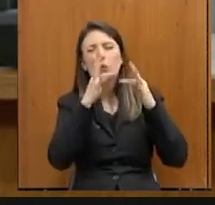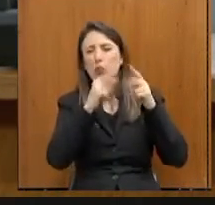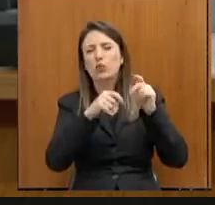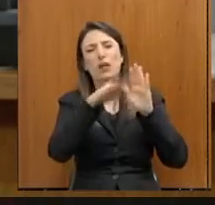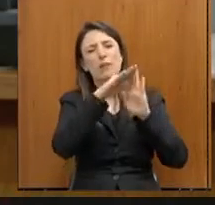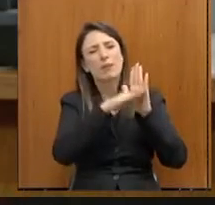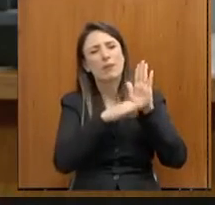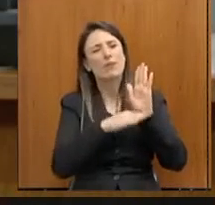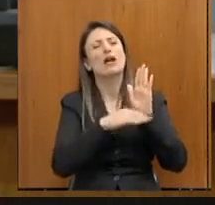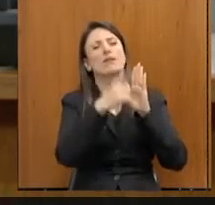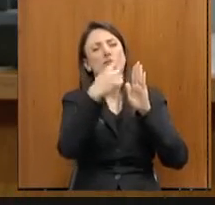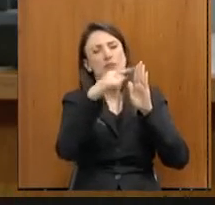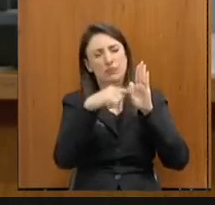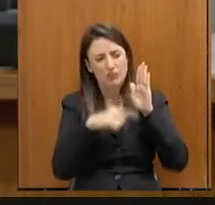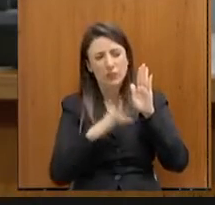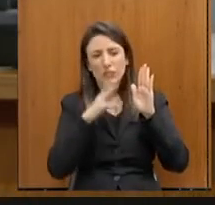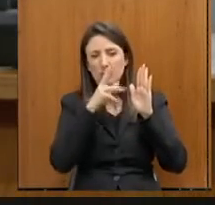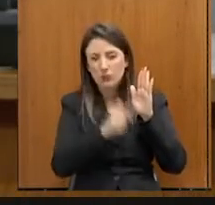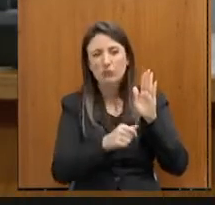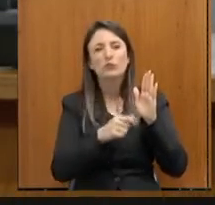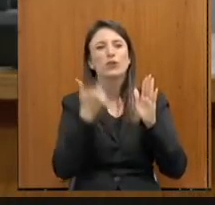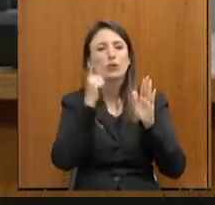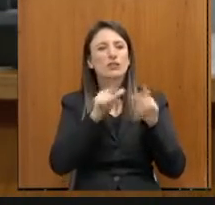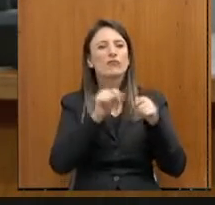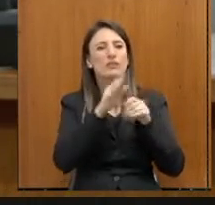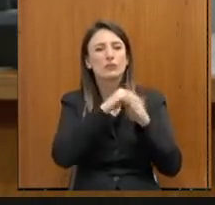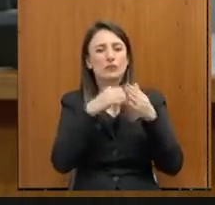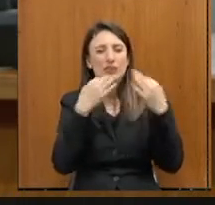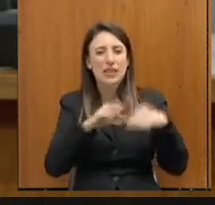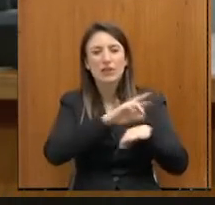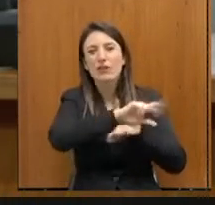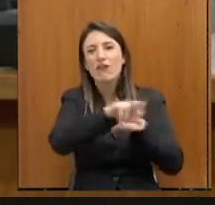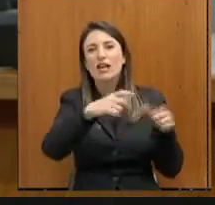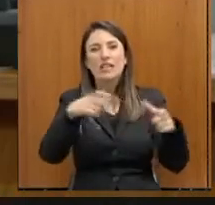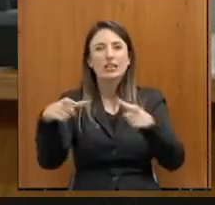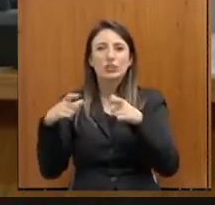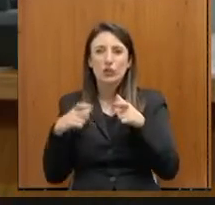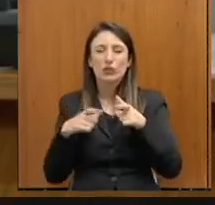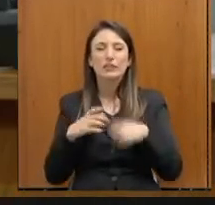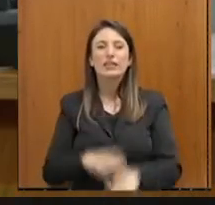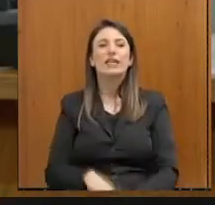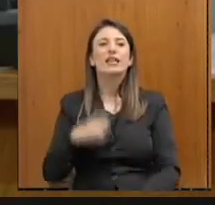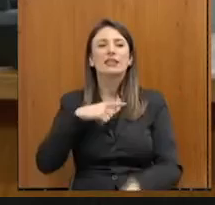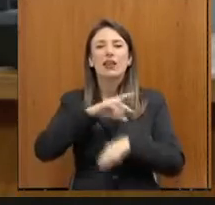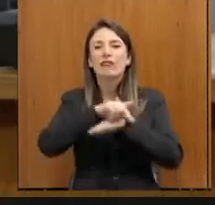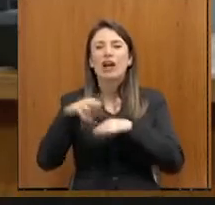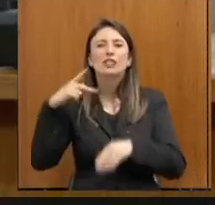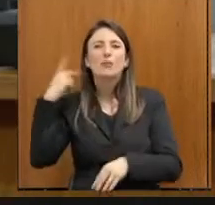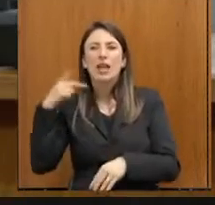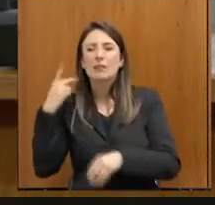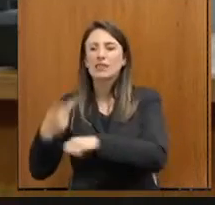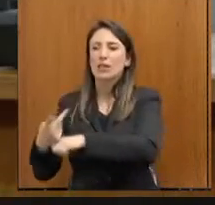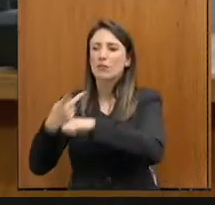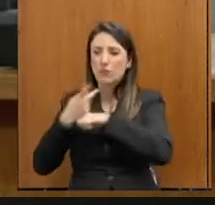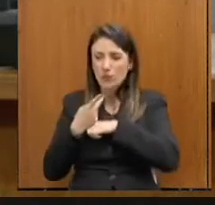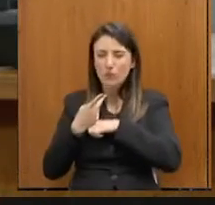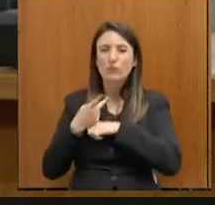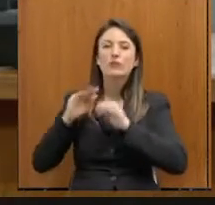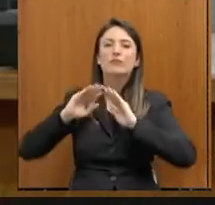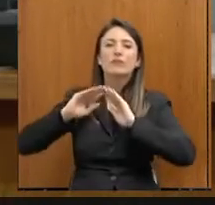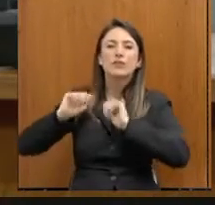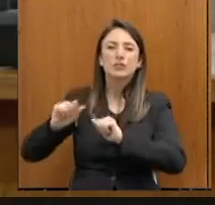instalação de empresas em muitas regiões vários parlamentares nos procuram pedindo para que a oferta de energia